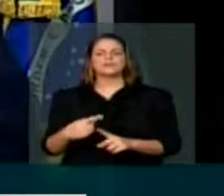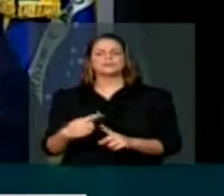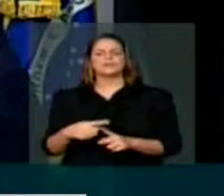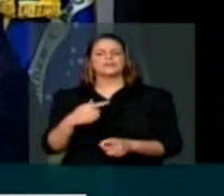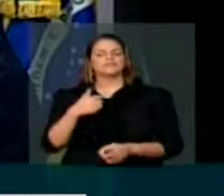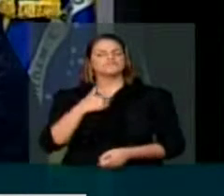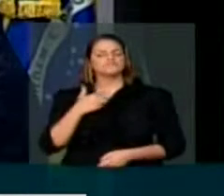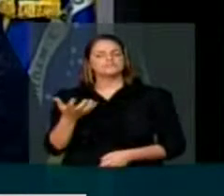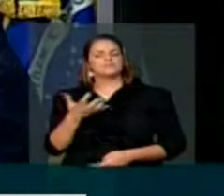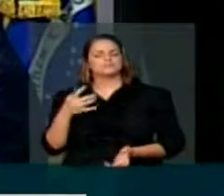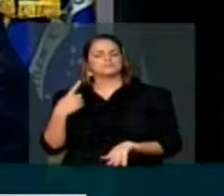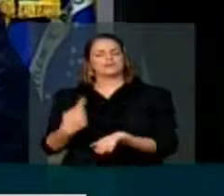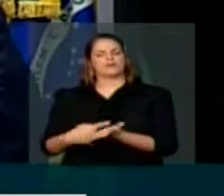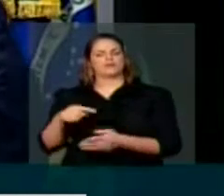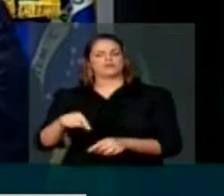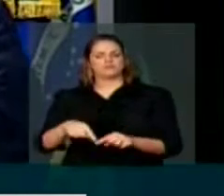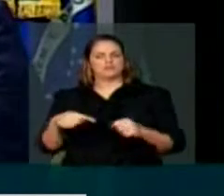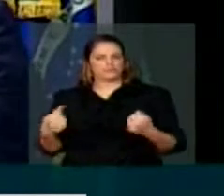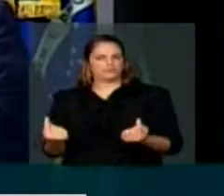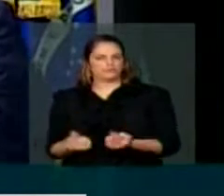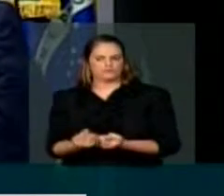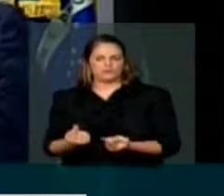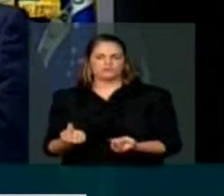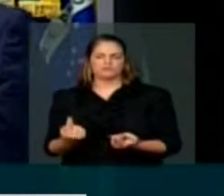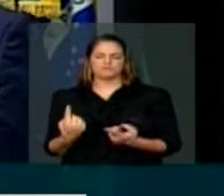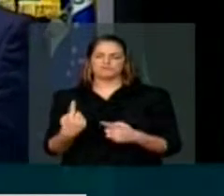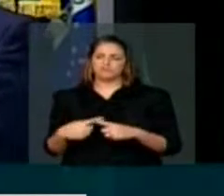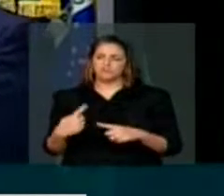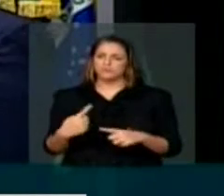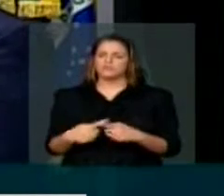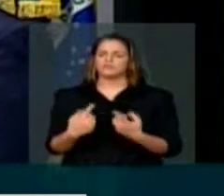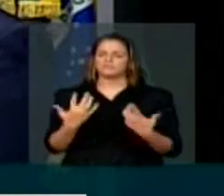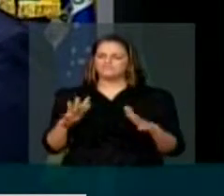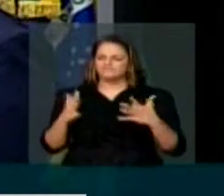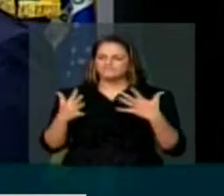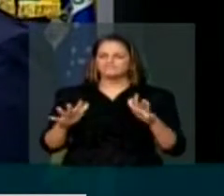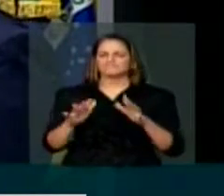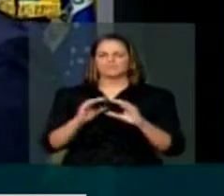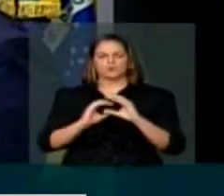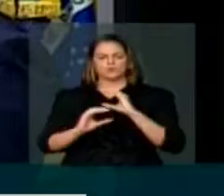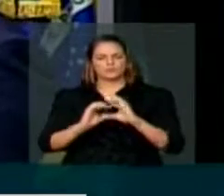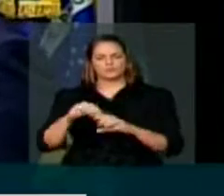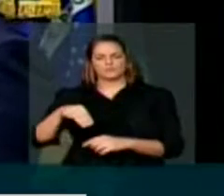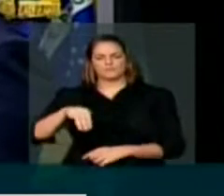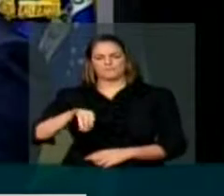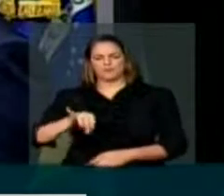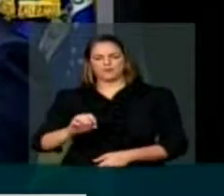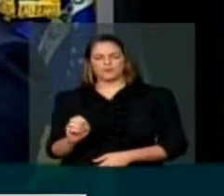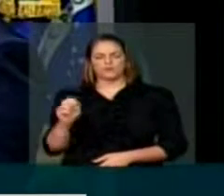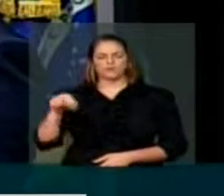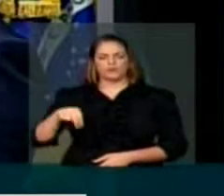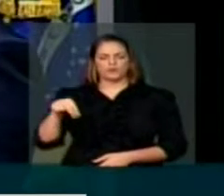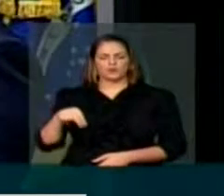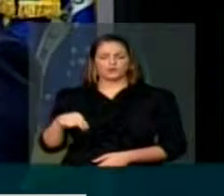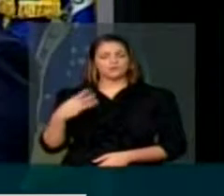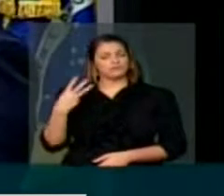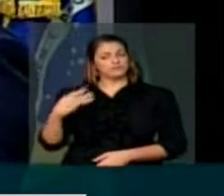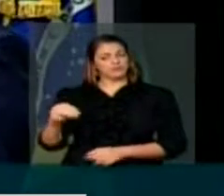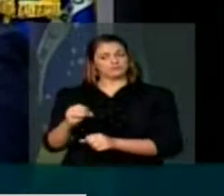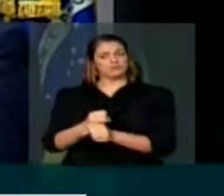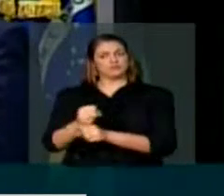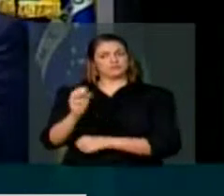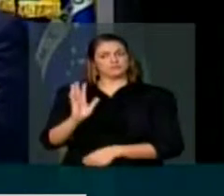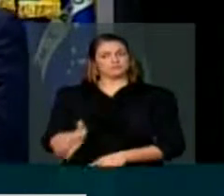Esta sessão solene para abraçar o sistema Meio Norte de comunicação pelas suas 3 décadas